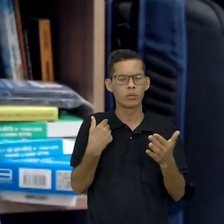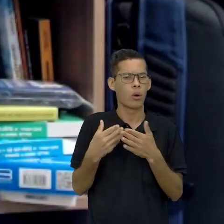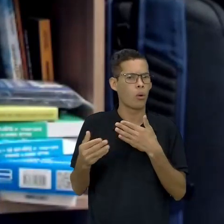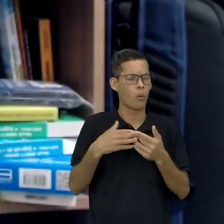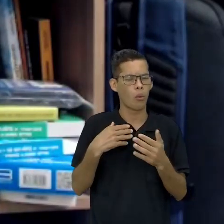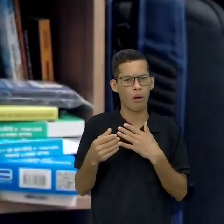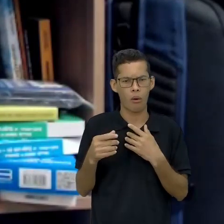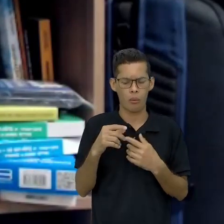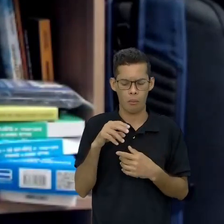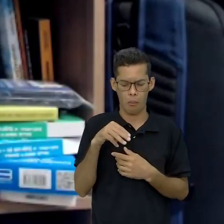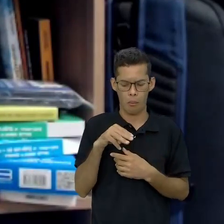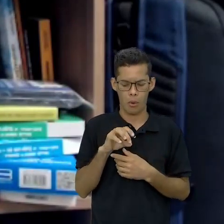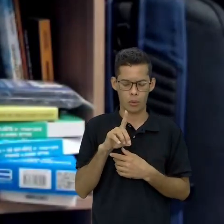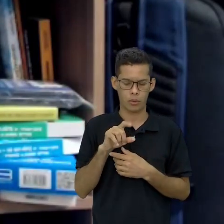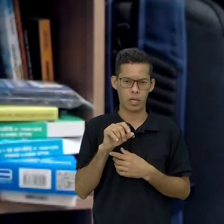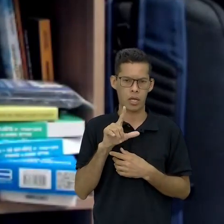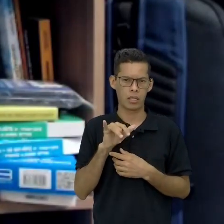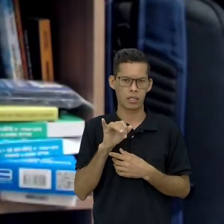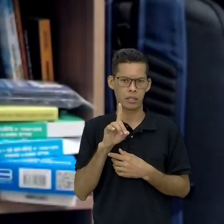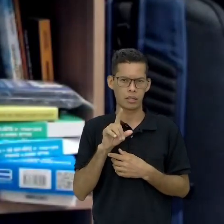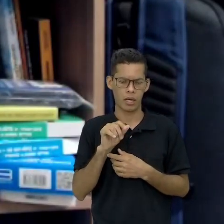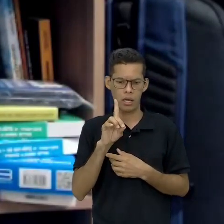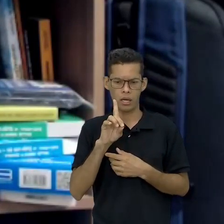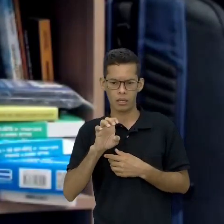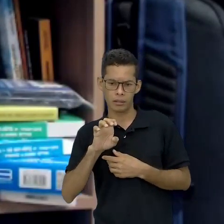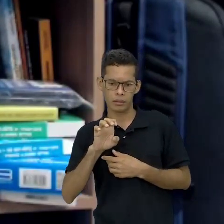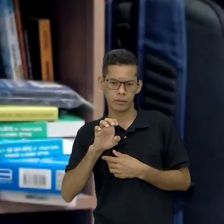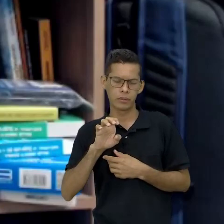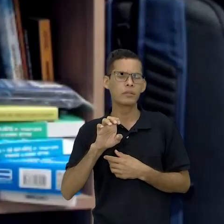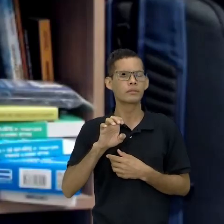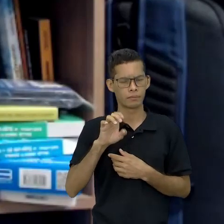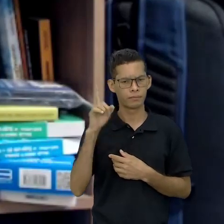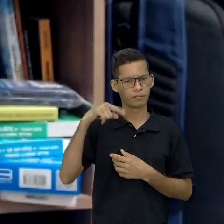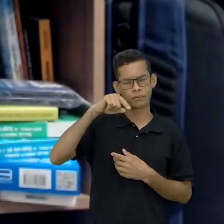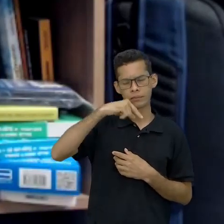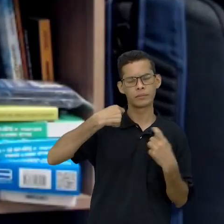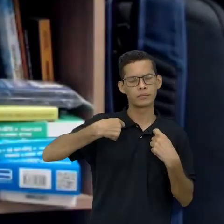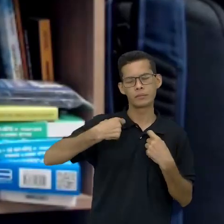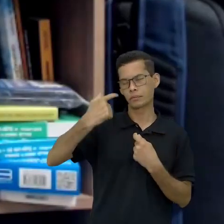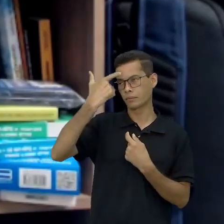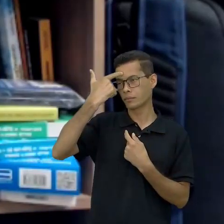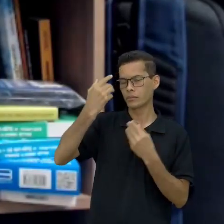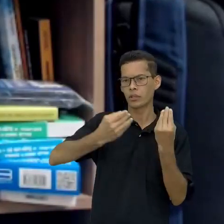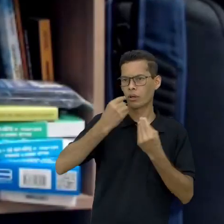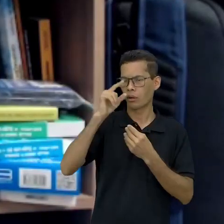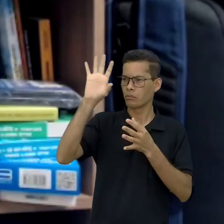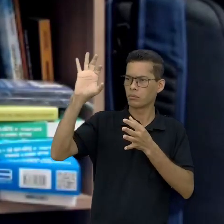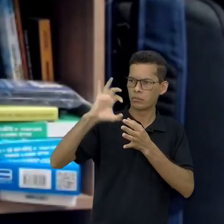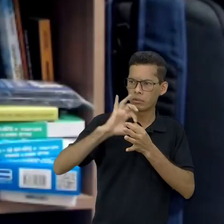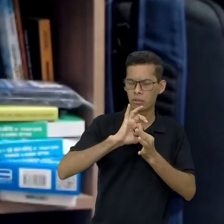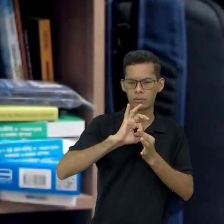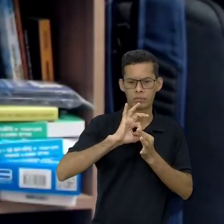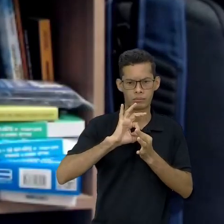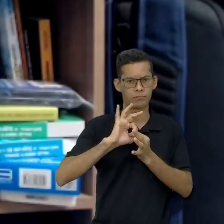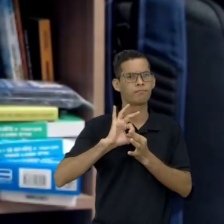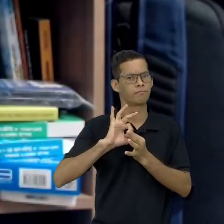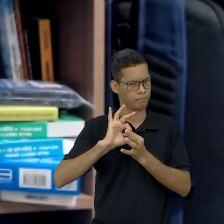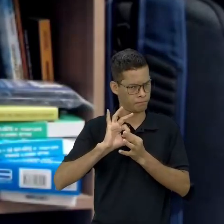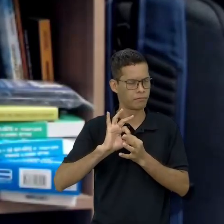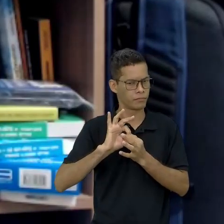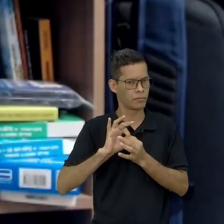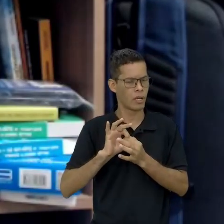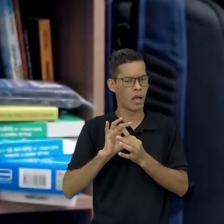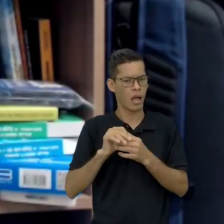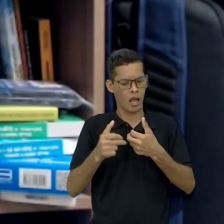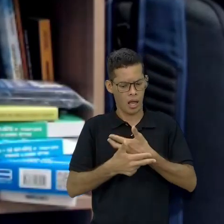for, né, que essa nossa concepção da leitura, ela está ali relacionada àquilo que